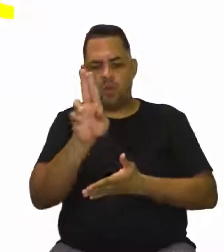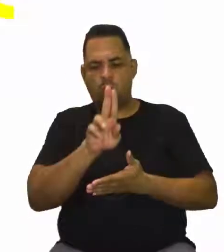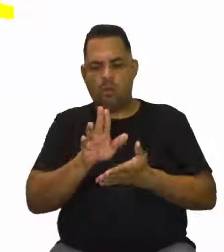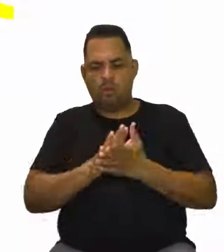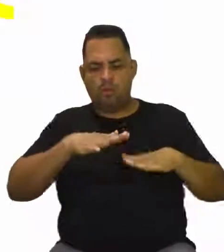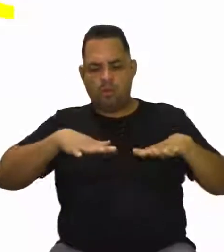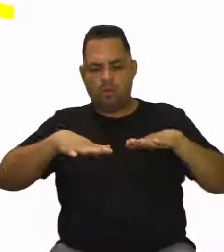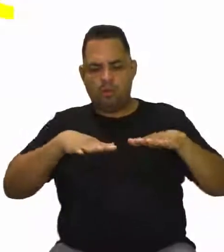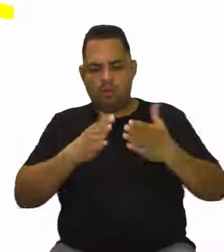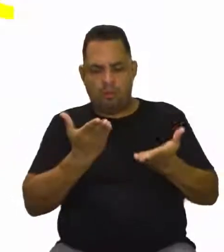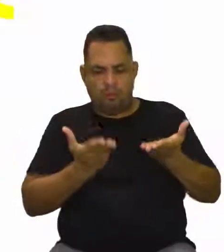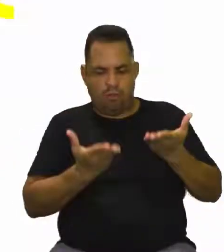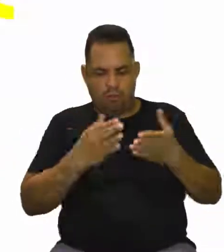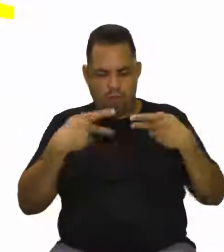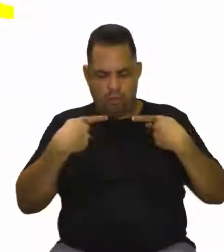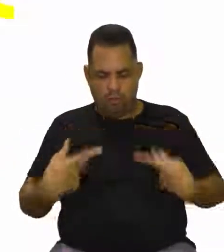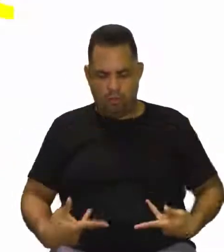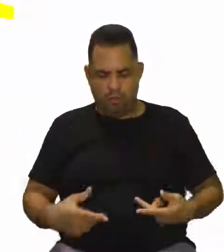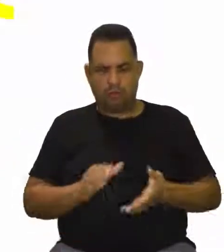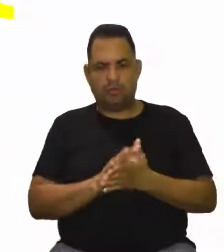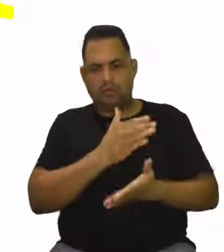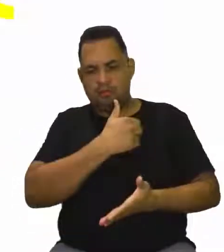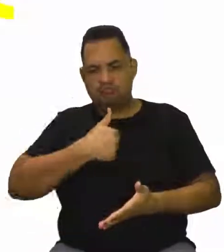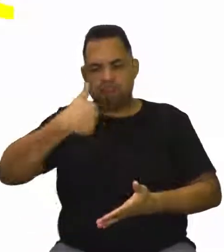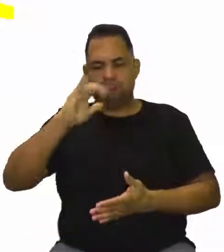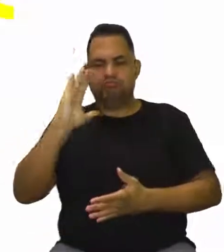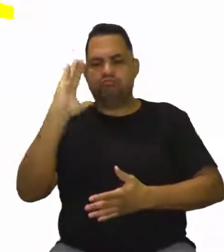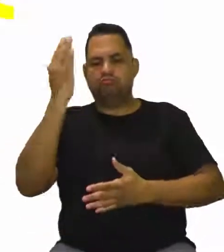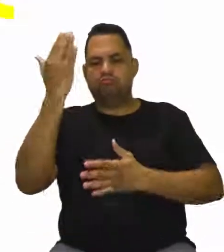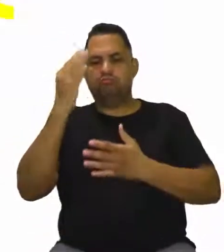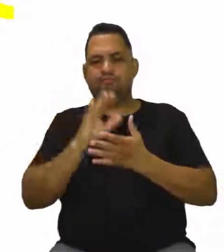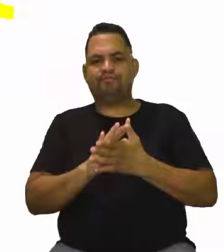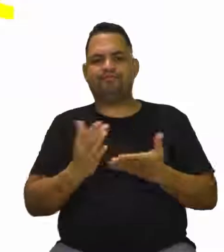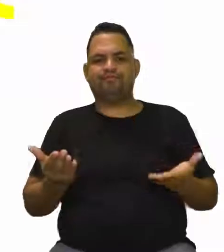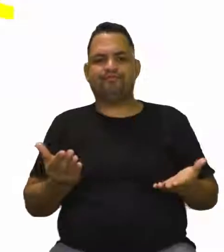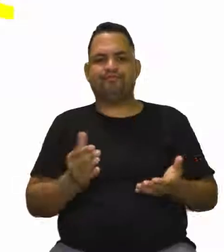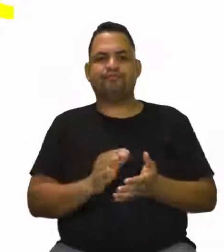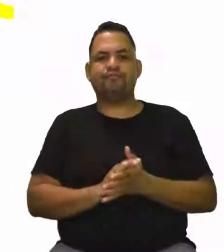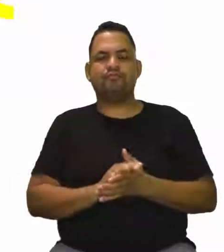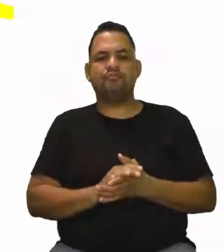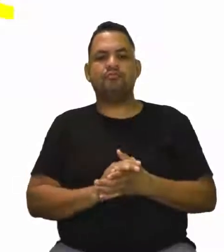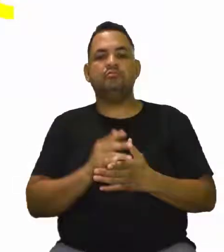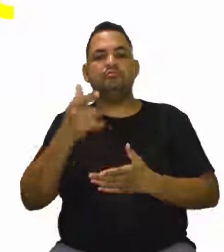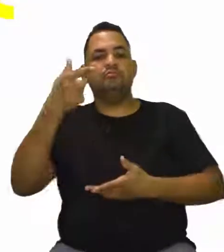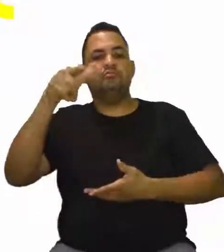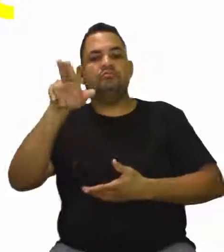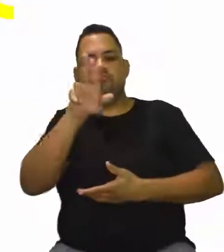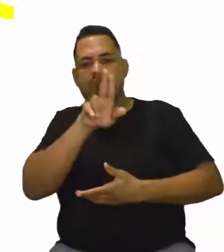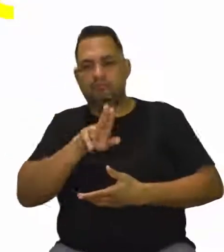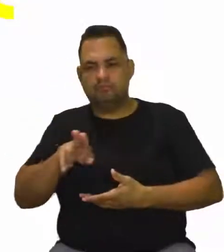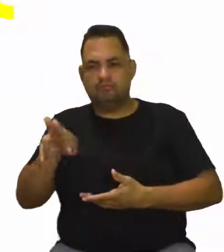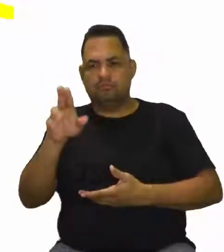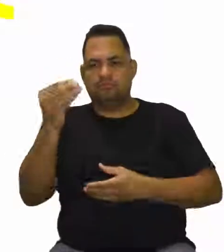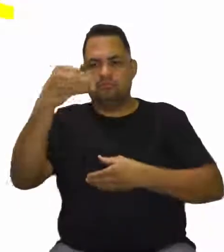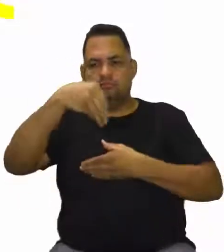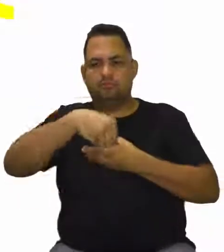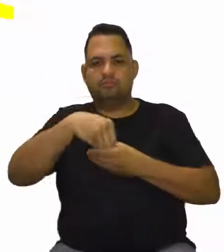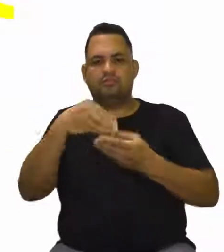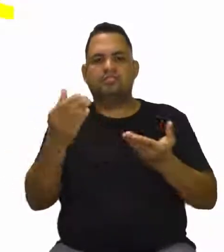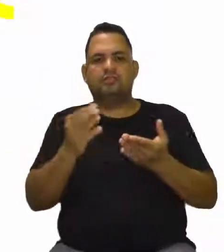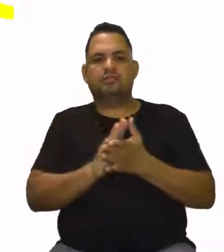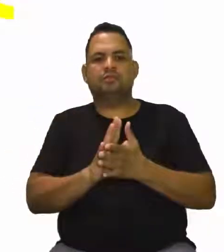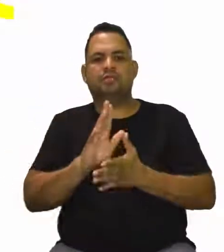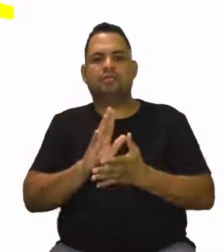corpo, ali eu também estou aprimorando uma capacidade física, eu consigo aplicar dentro da